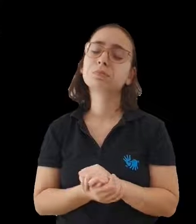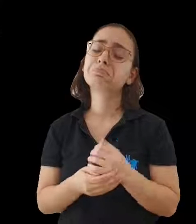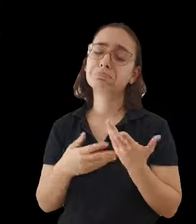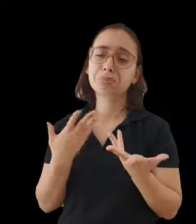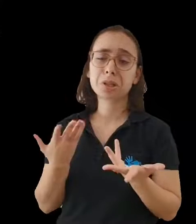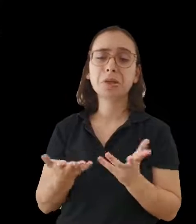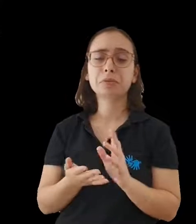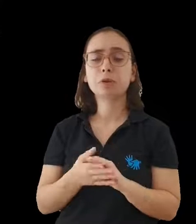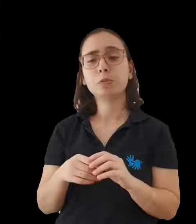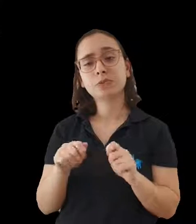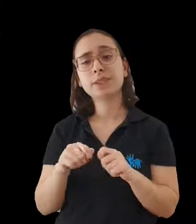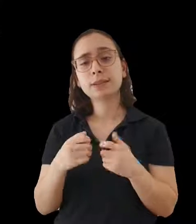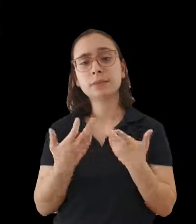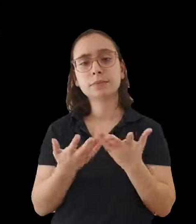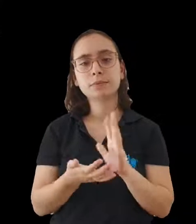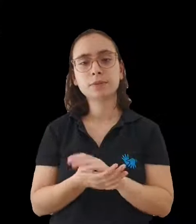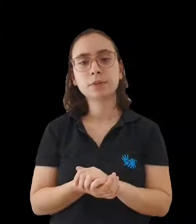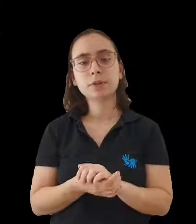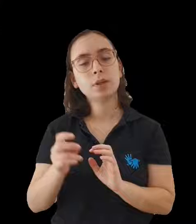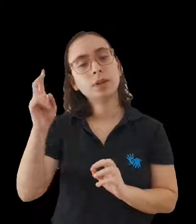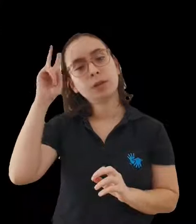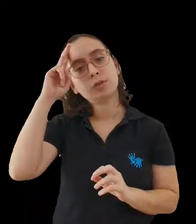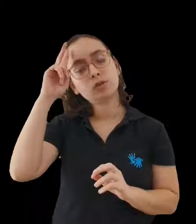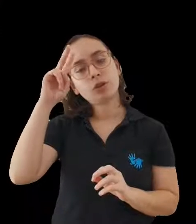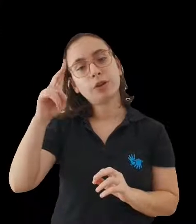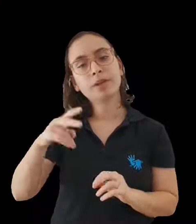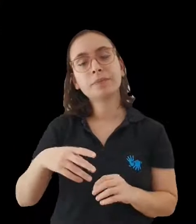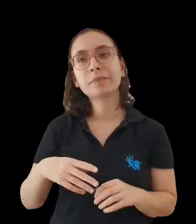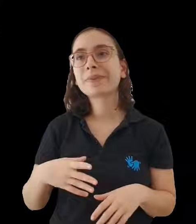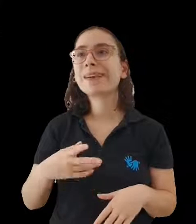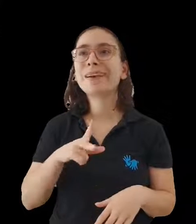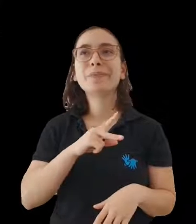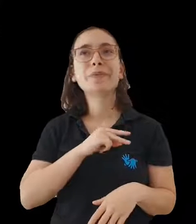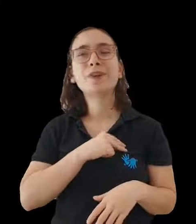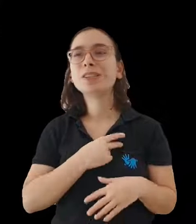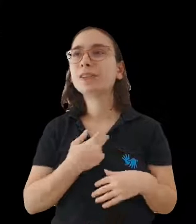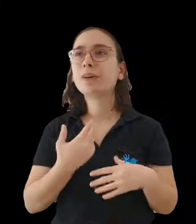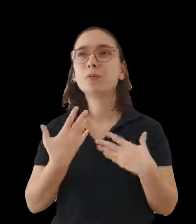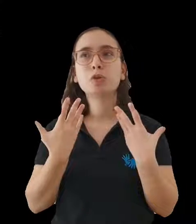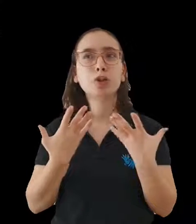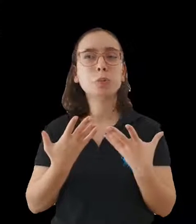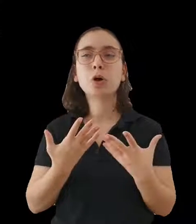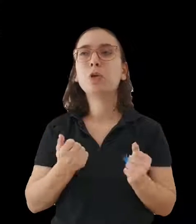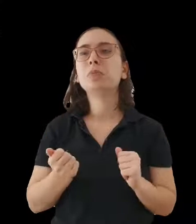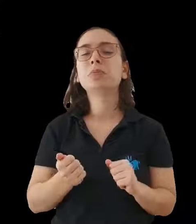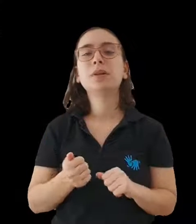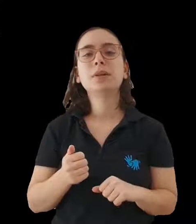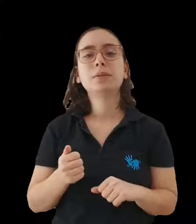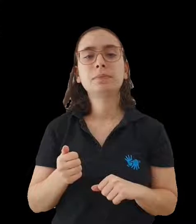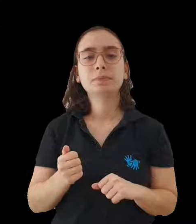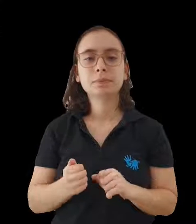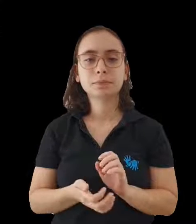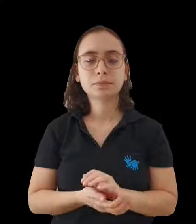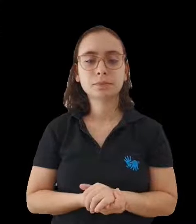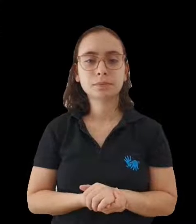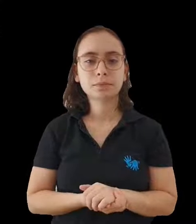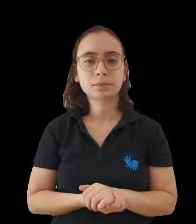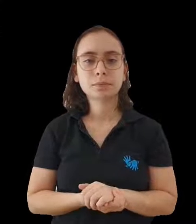história. Essa história é incrível, eu adoro essa história, ela funciona muito bem. Agora, assim, é